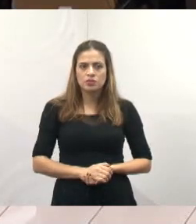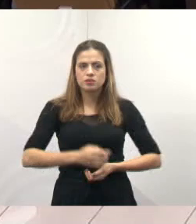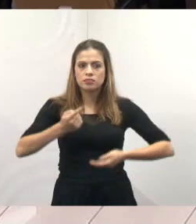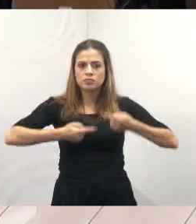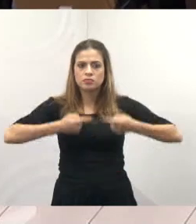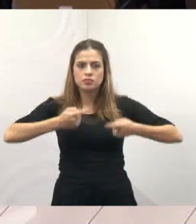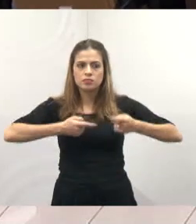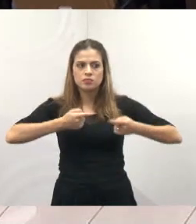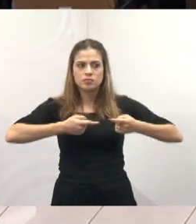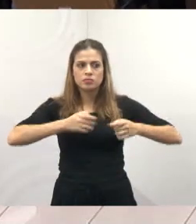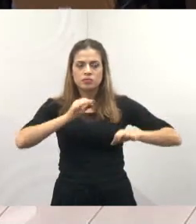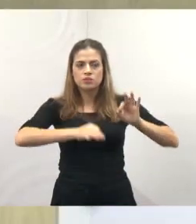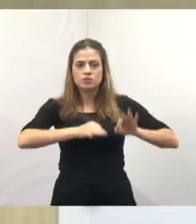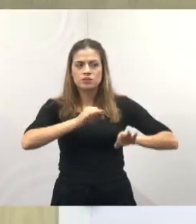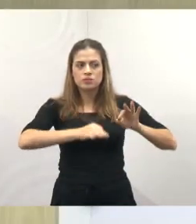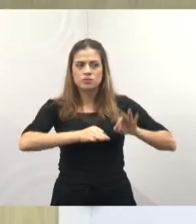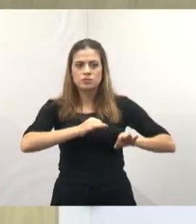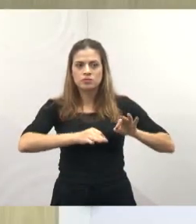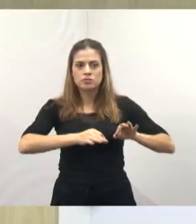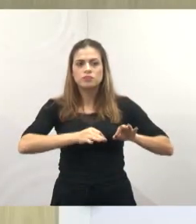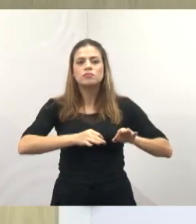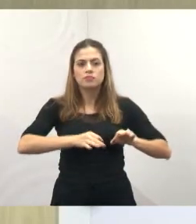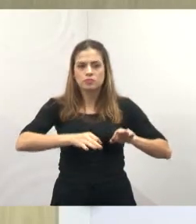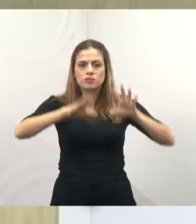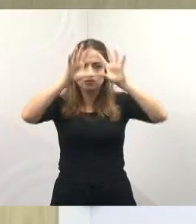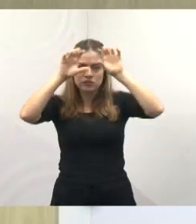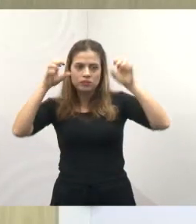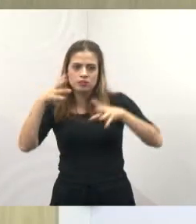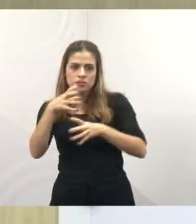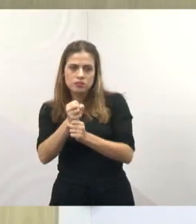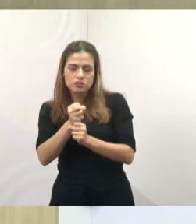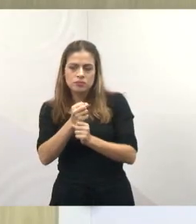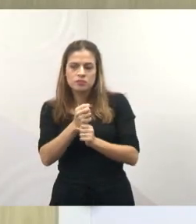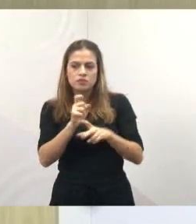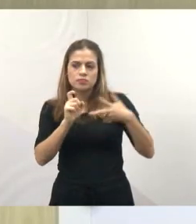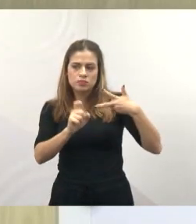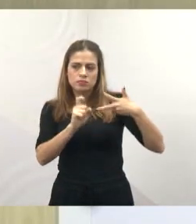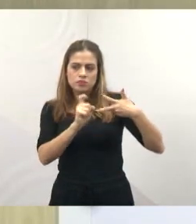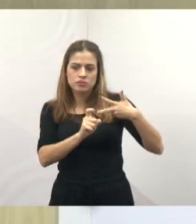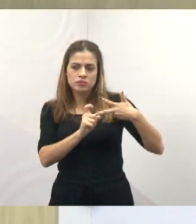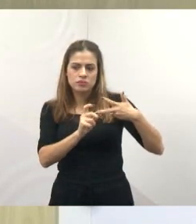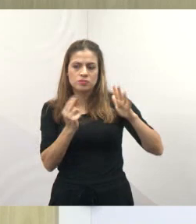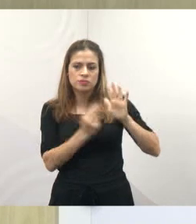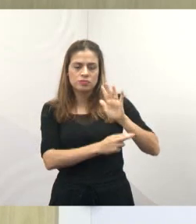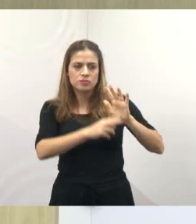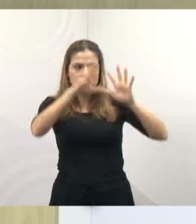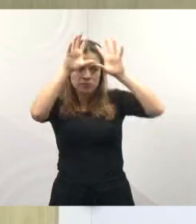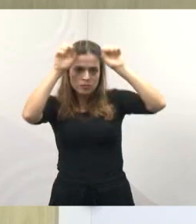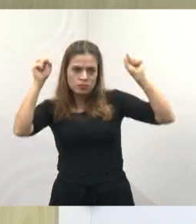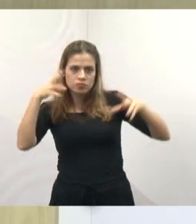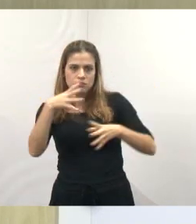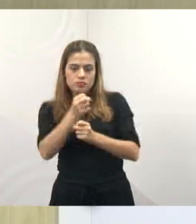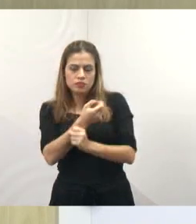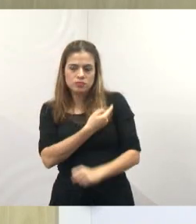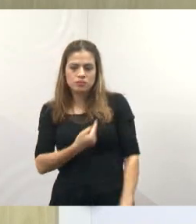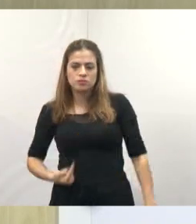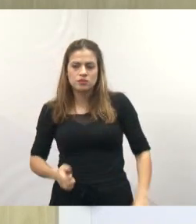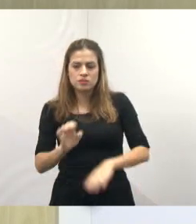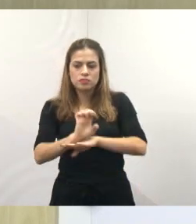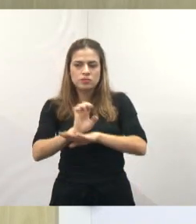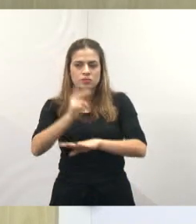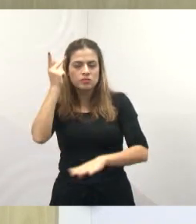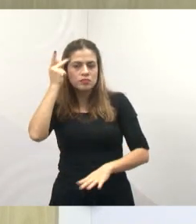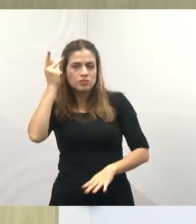Discussão do processo de julgamento das contas do Executivo. Autoria Tribunal de Contas do Estado de São Paulo. Assunto: julgamento das contas